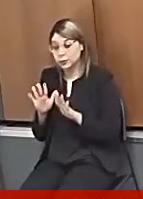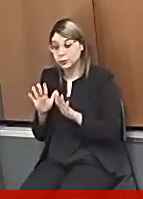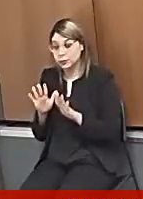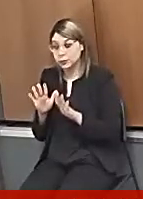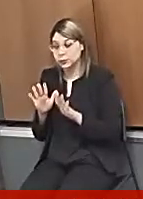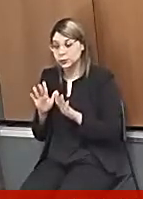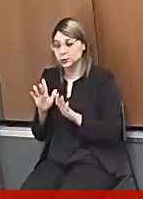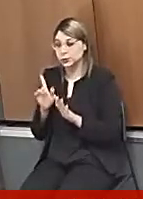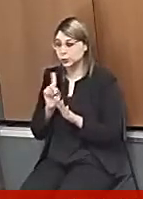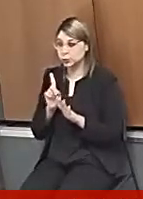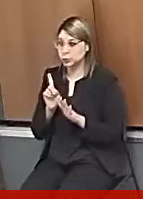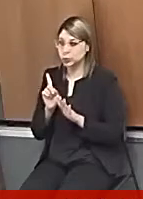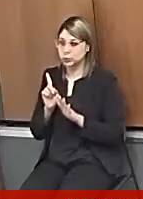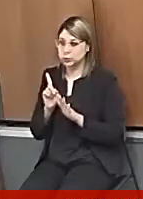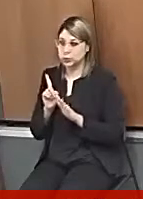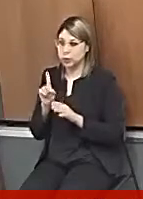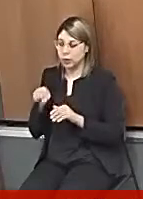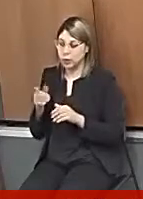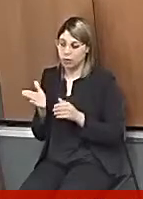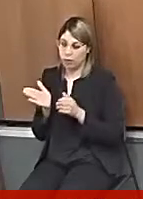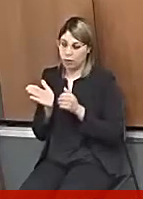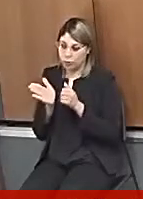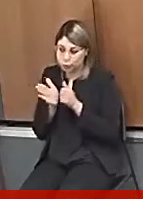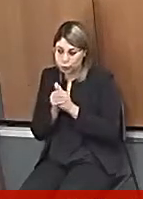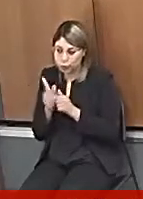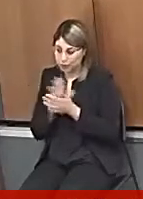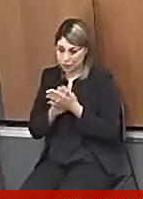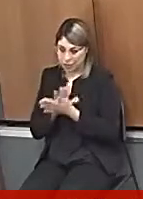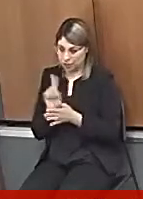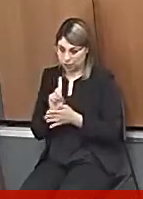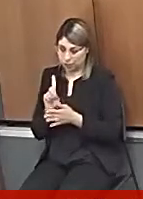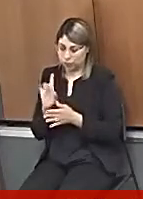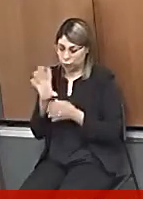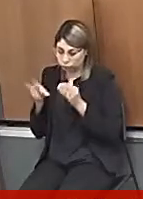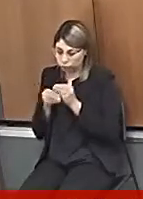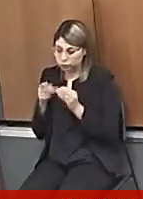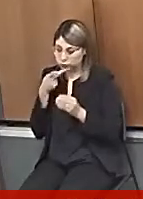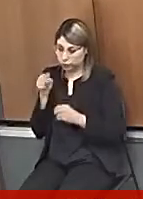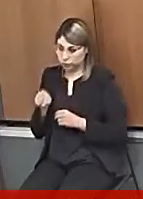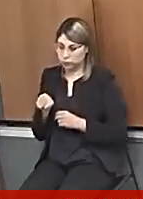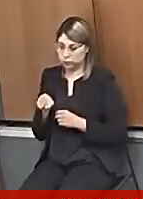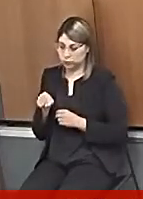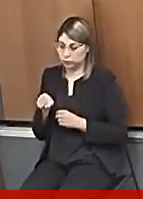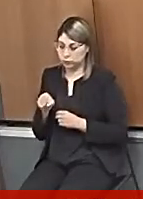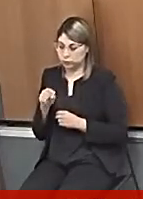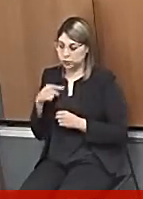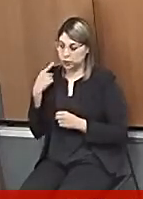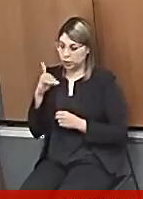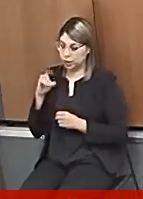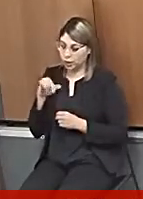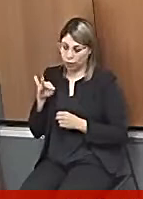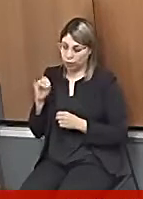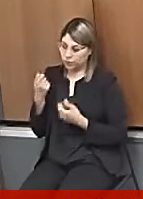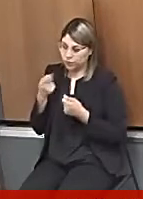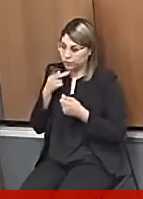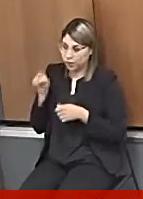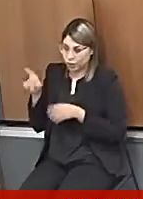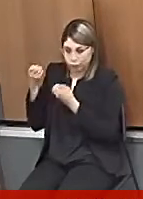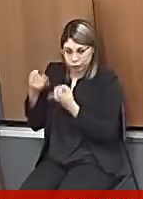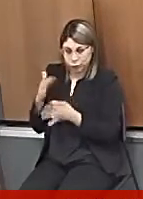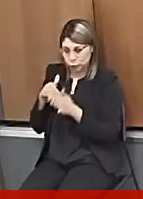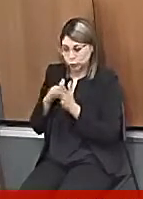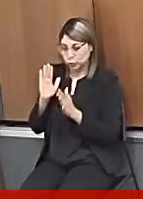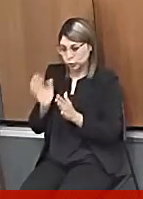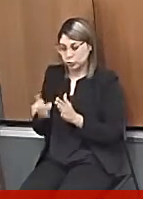omissão tá só isso que eu quero complementar fala aqui z do danilo que acho que não precisa de falar muito e ele já